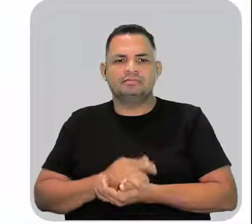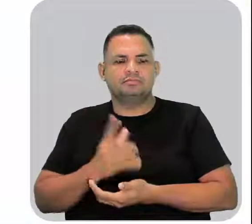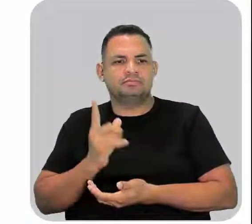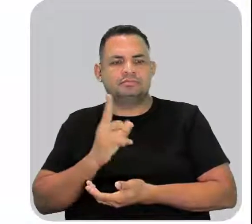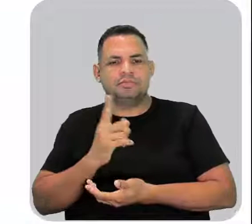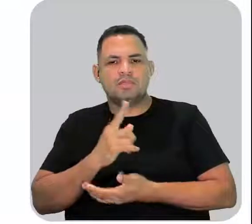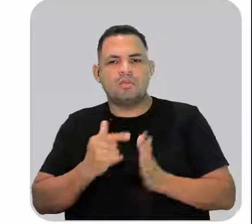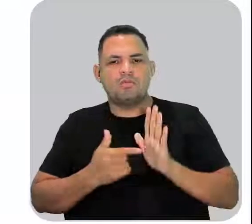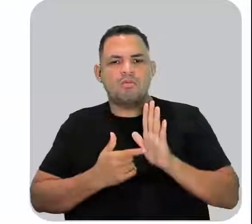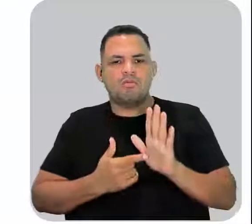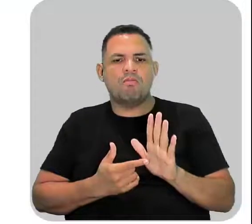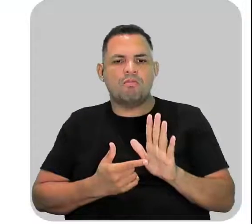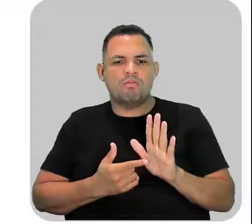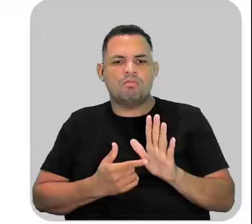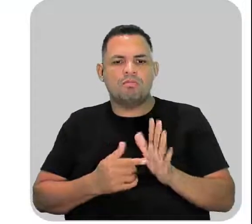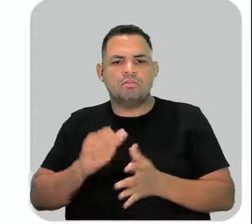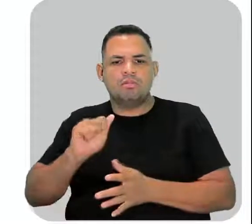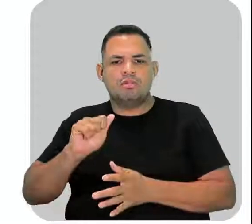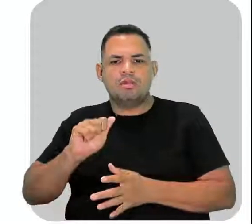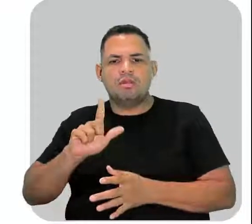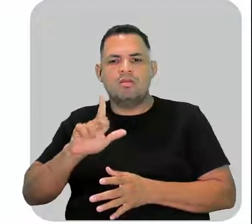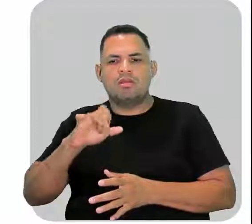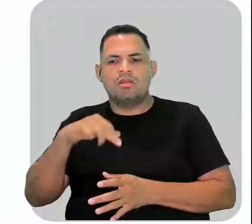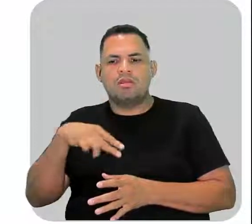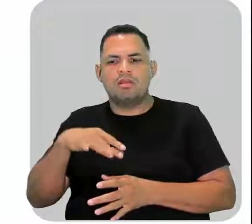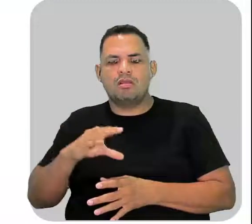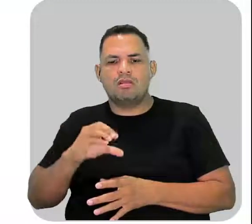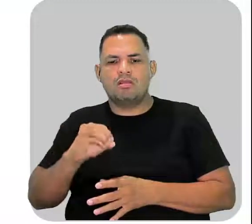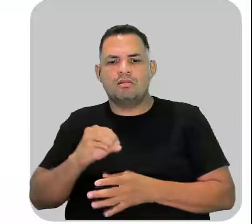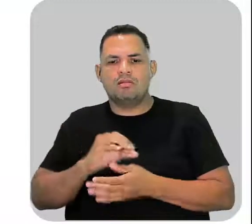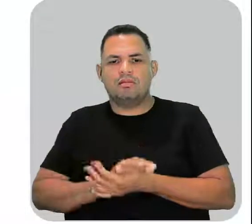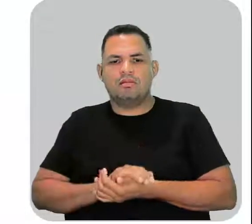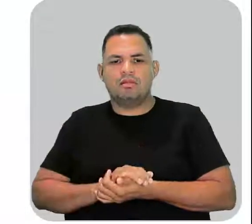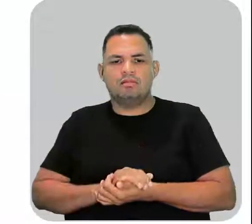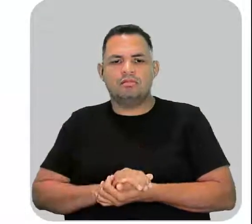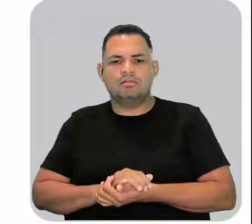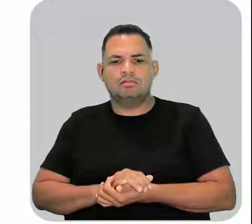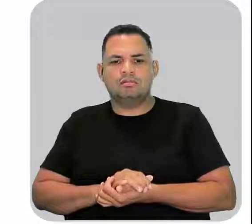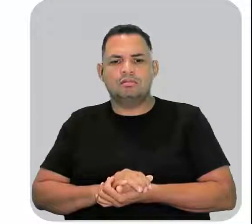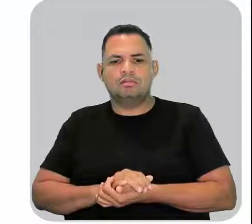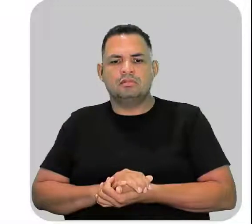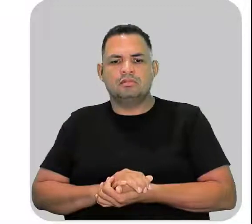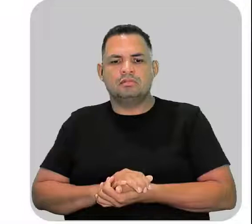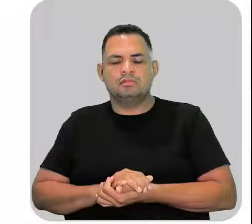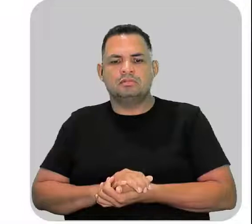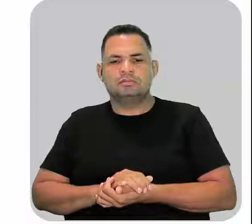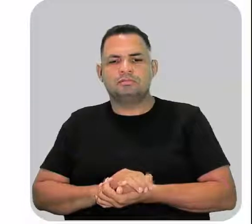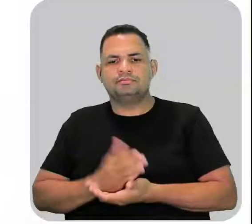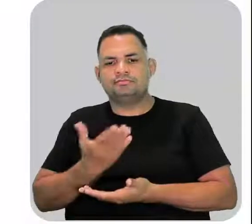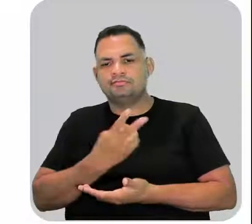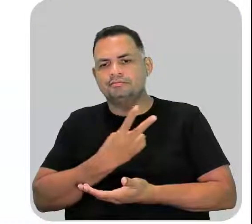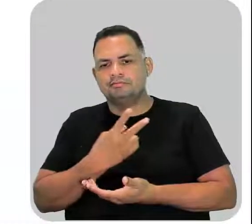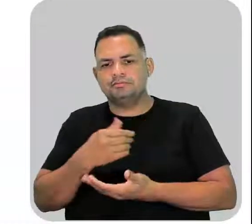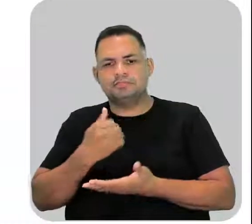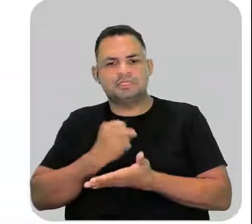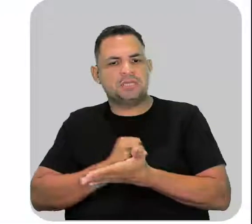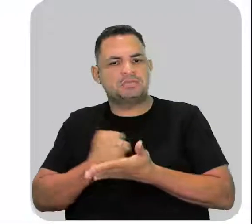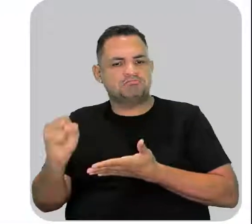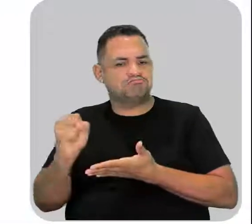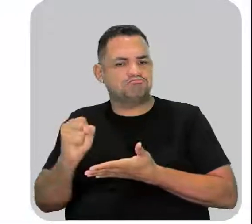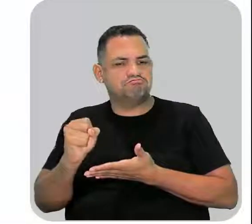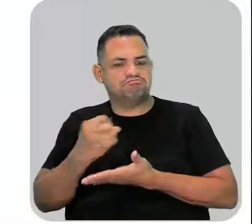não retratam os alcanos, ou seja, aquelas terminações que terminam com eno, que é de alceno, elas já estão